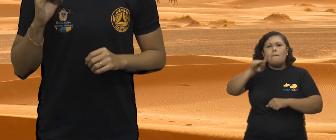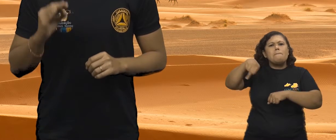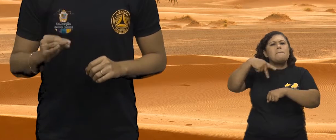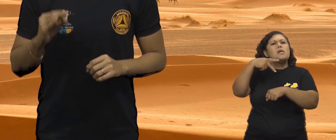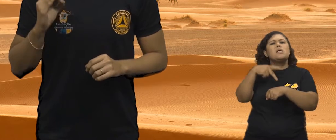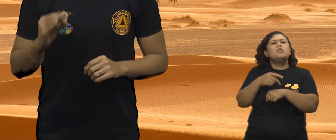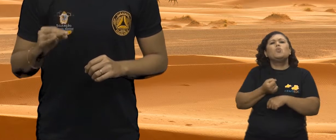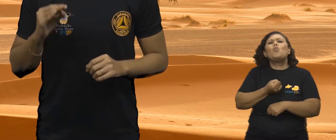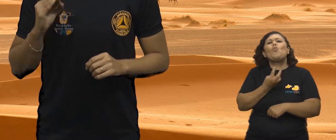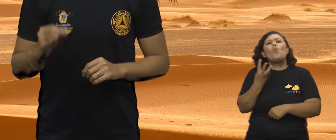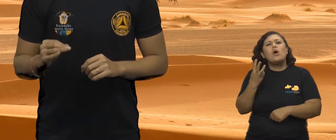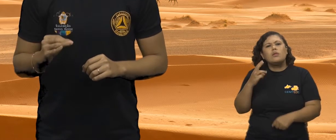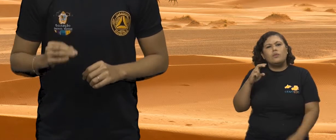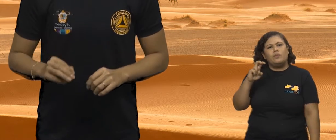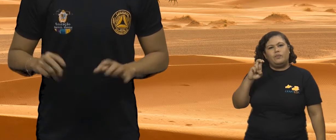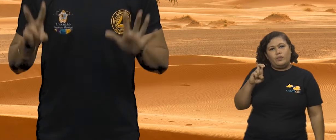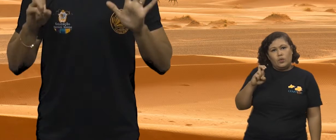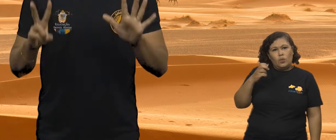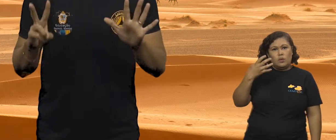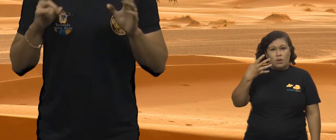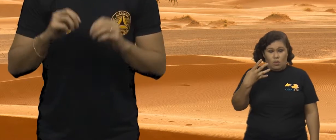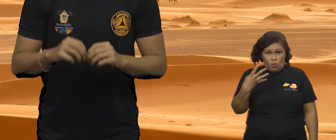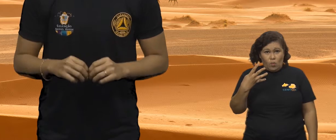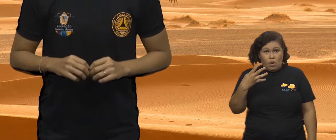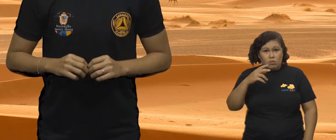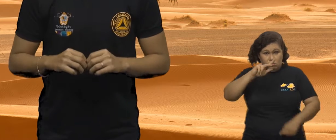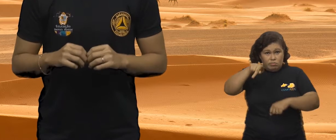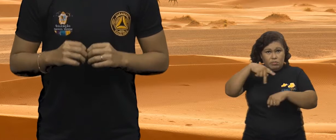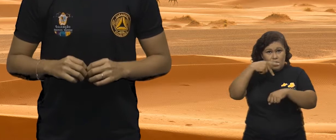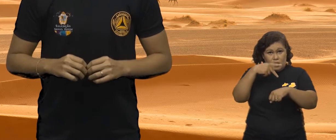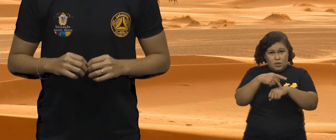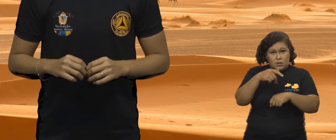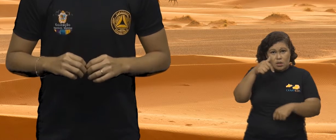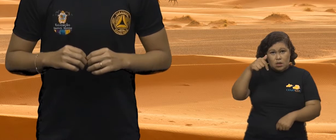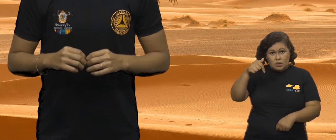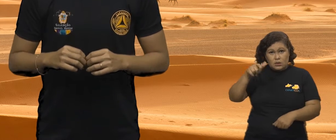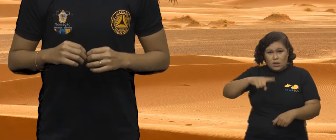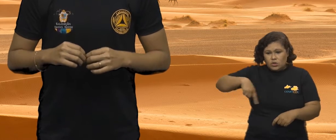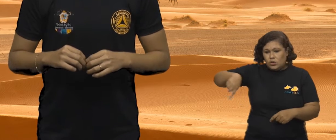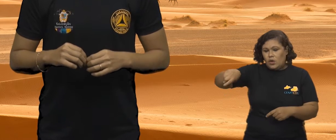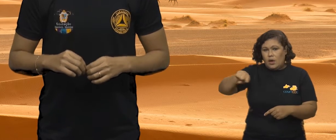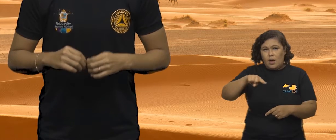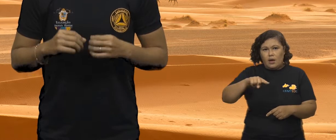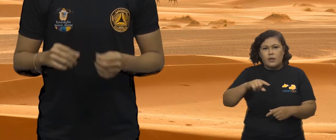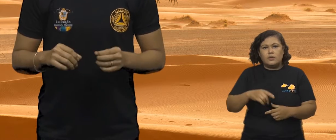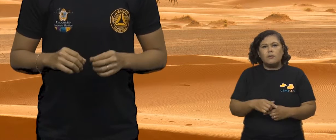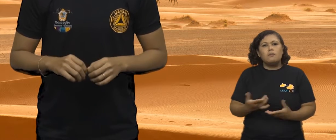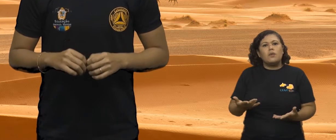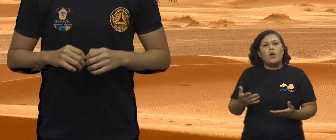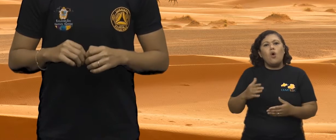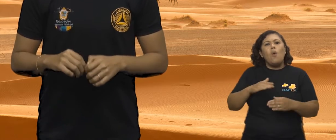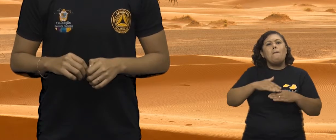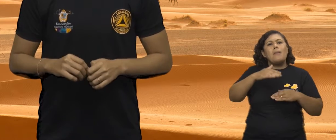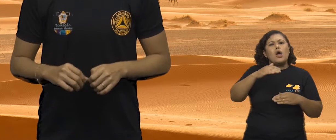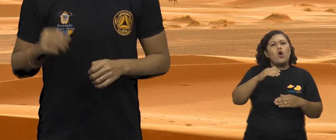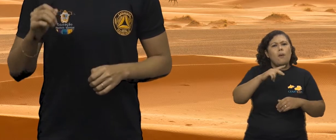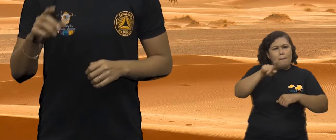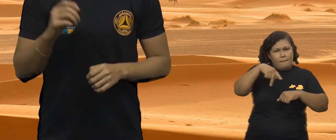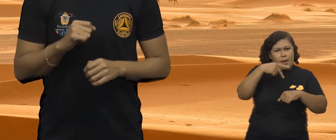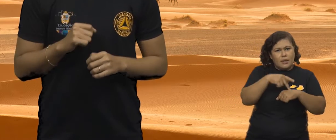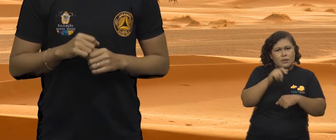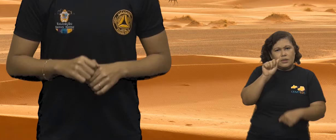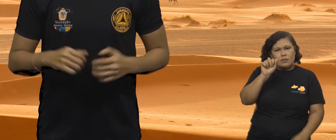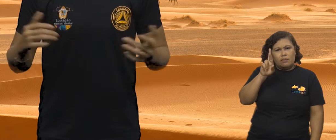São 54 países e 7 territórios independentes. O maior país é a Argélia e o menor é